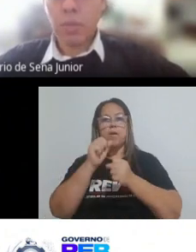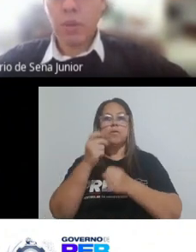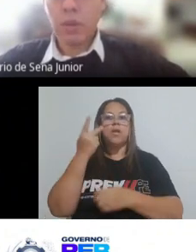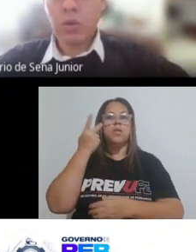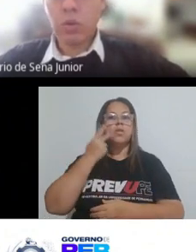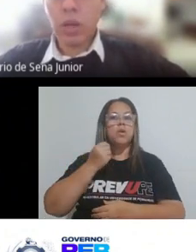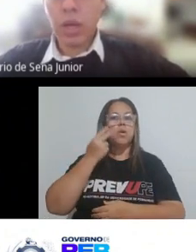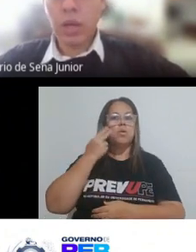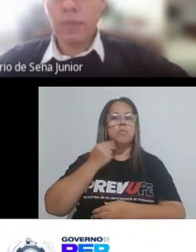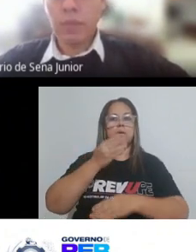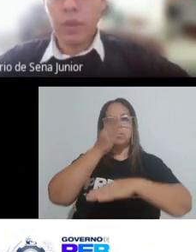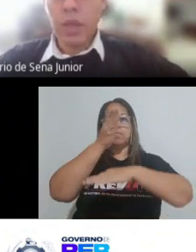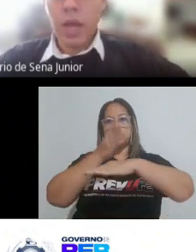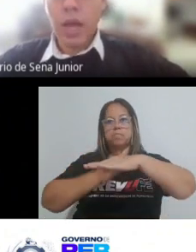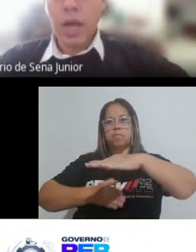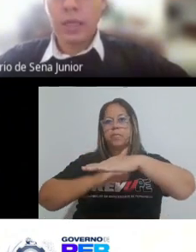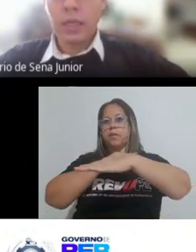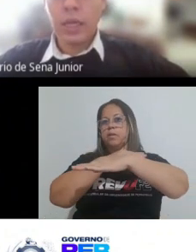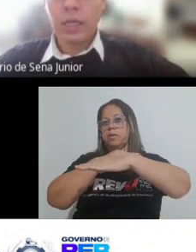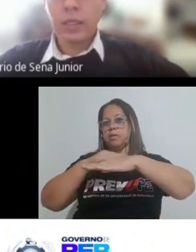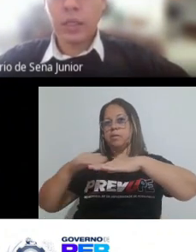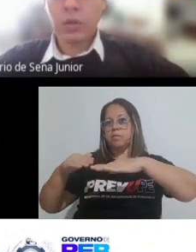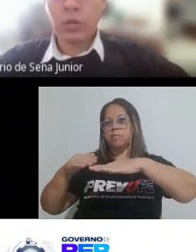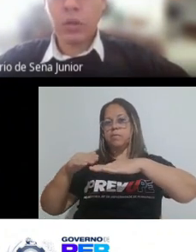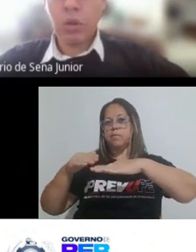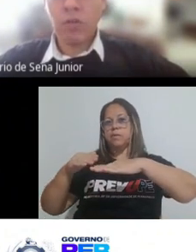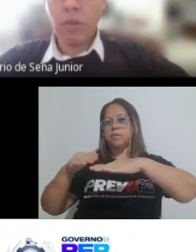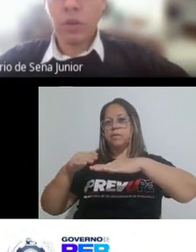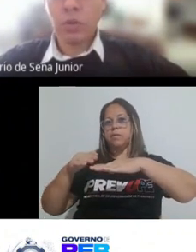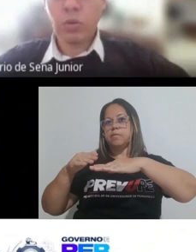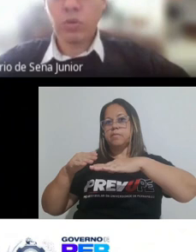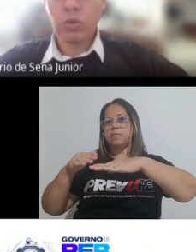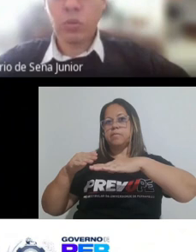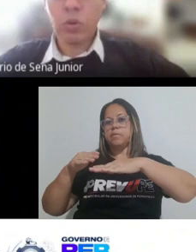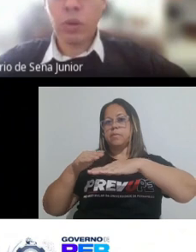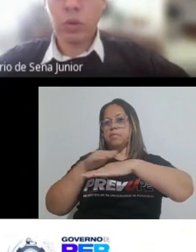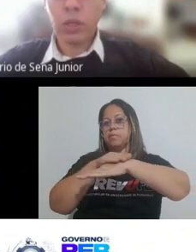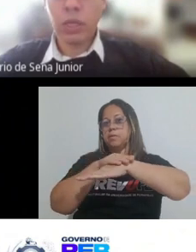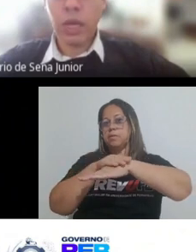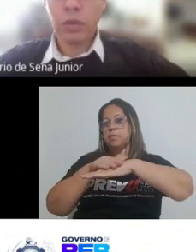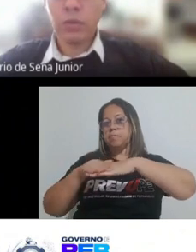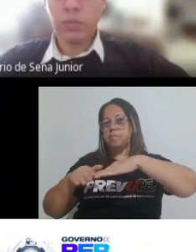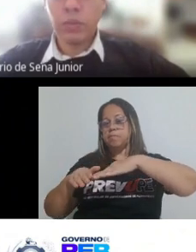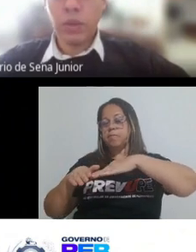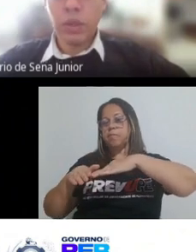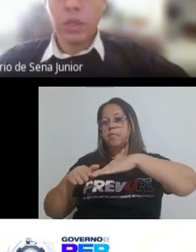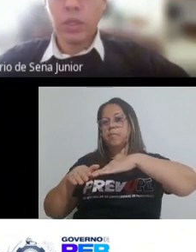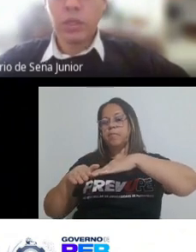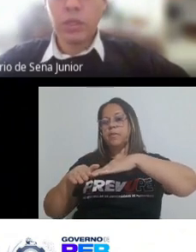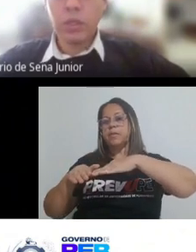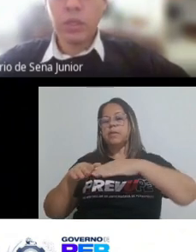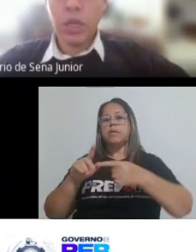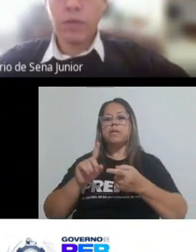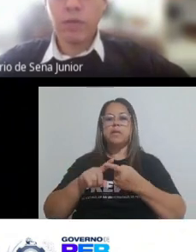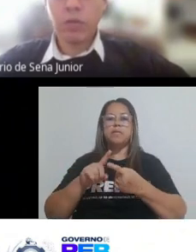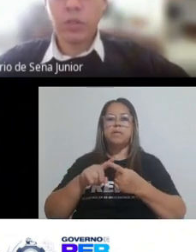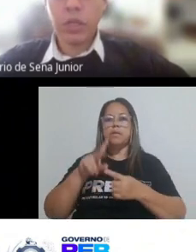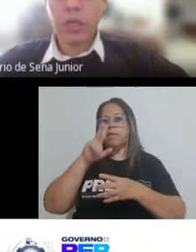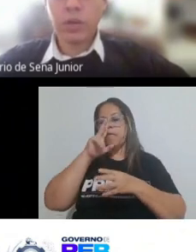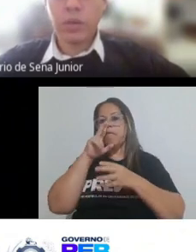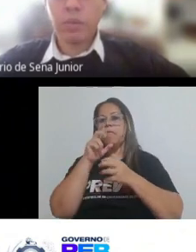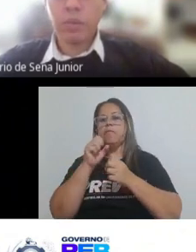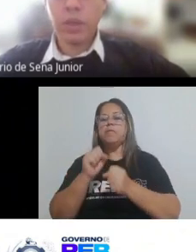que é perpendicular à direção de movimento sobre o plano inclinado, existe a